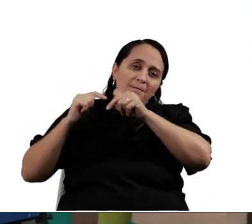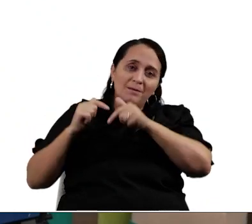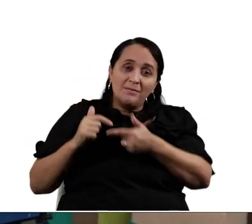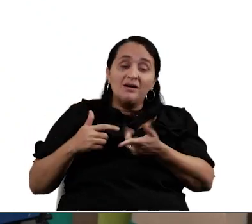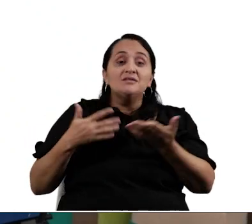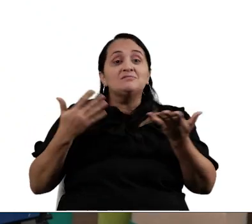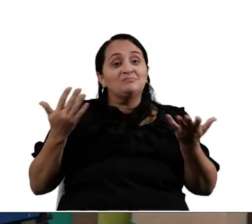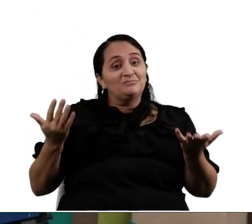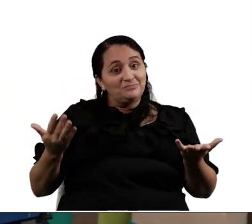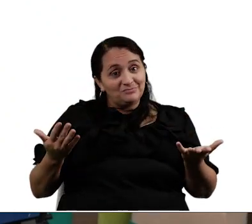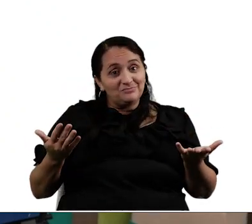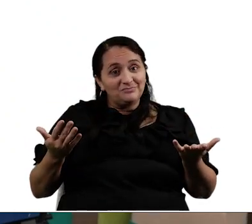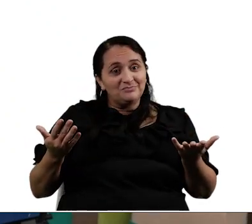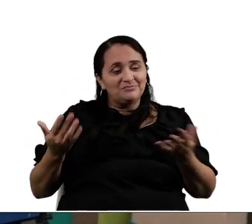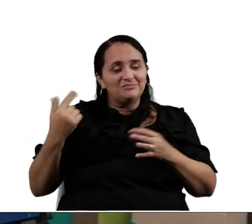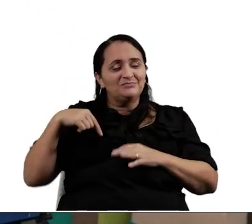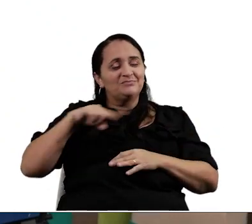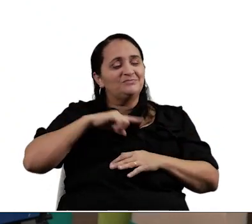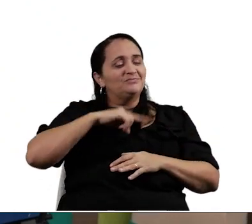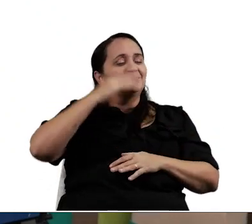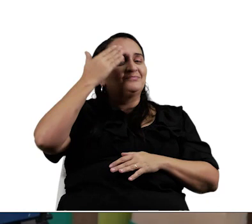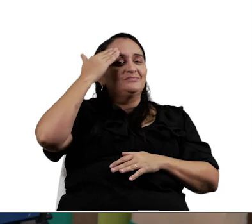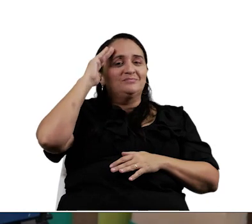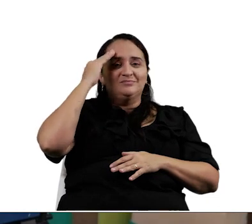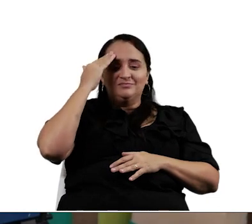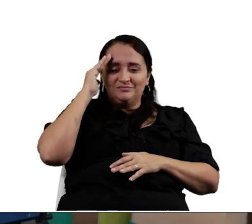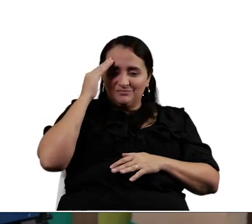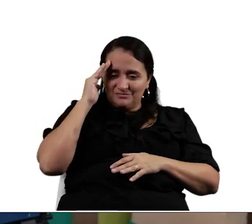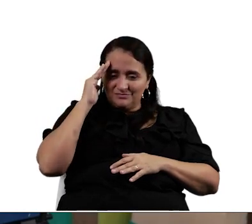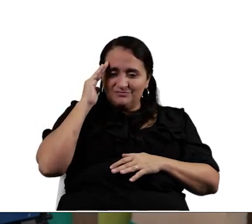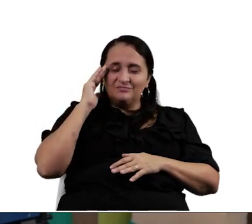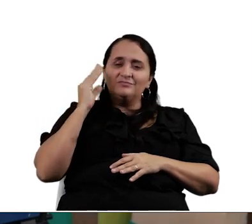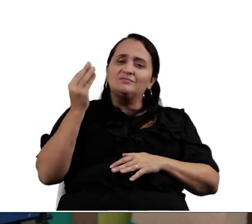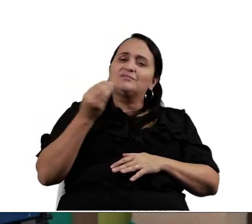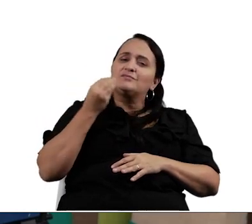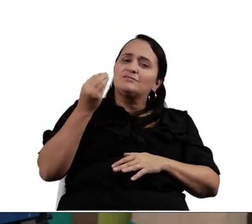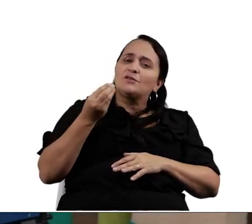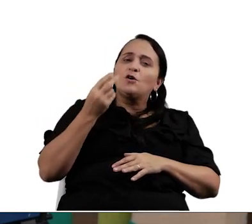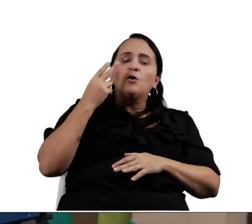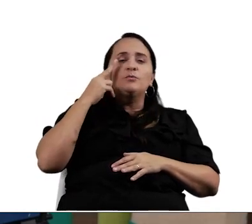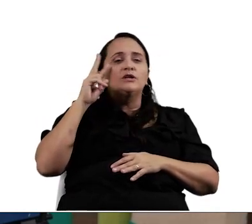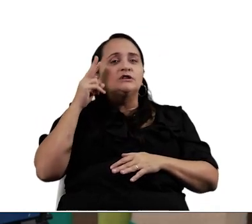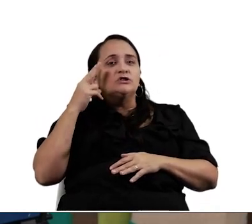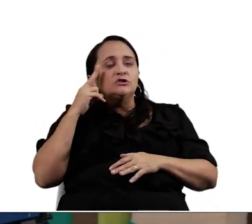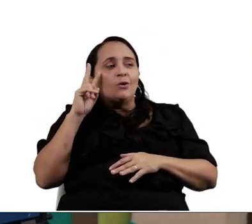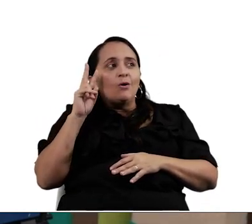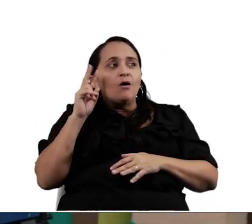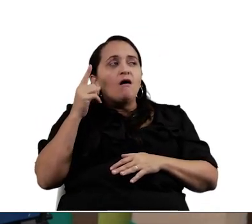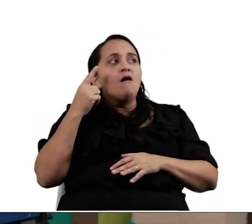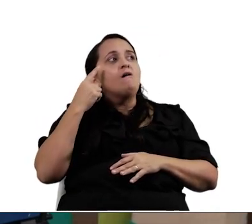e assim chega até nós. Aí alguns autores vão lá e pegam essa história que foi lá da oralidade,